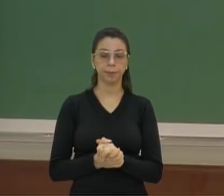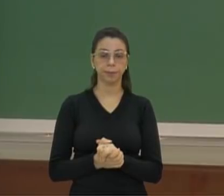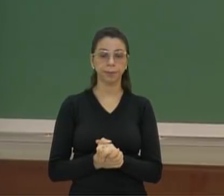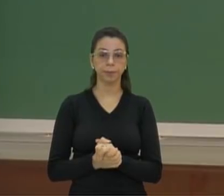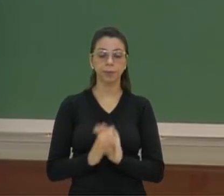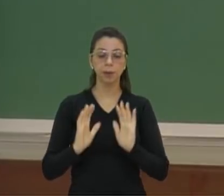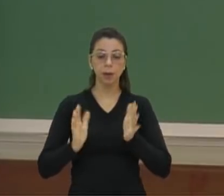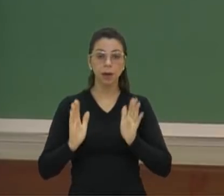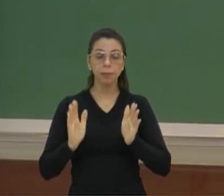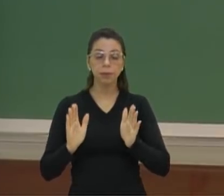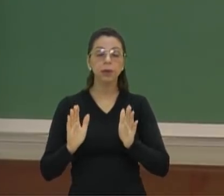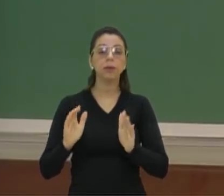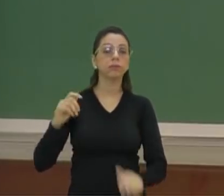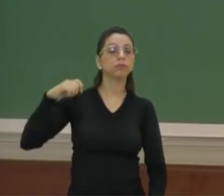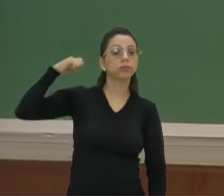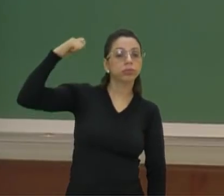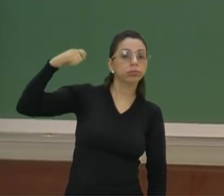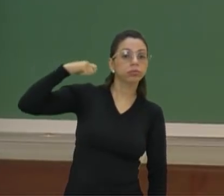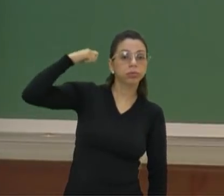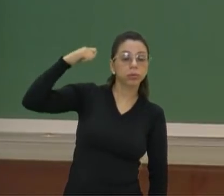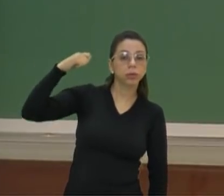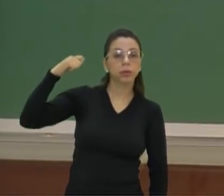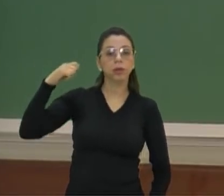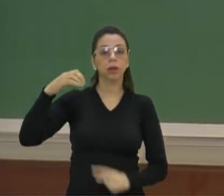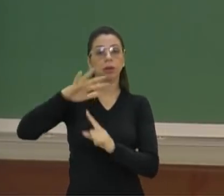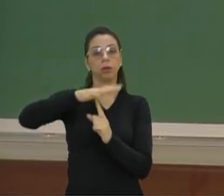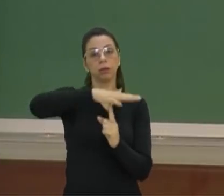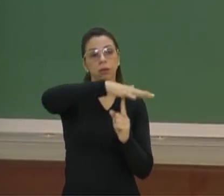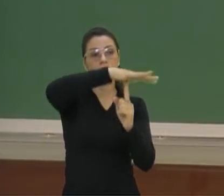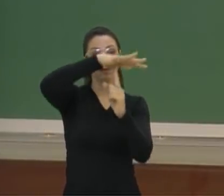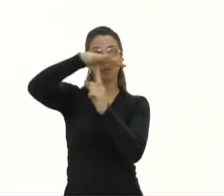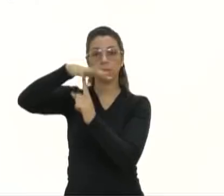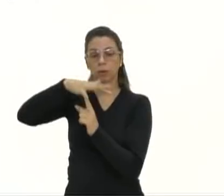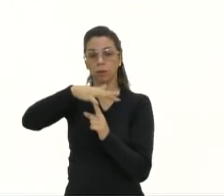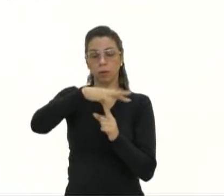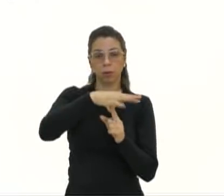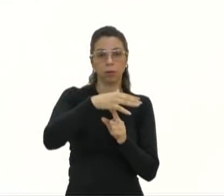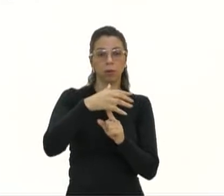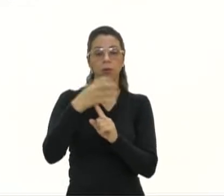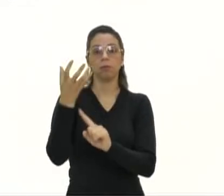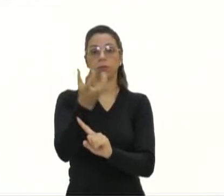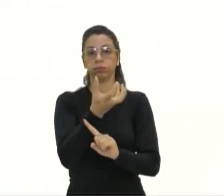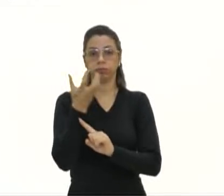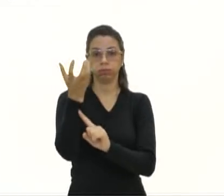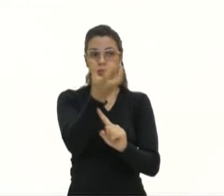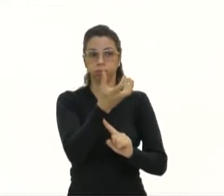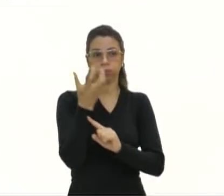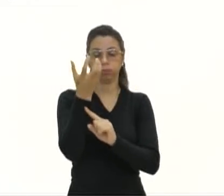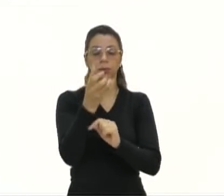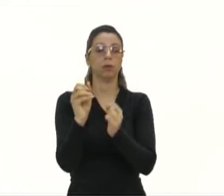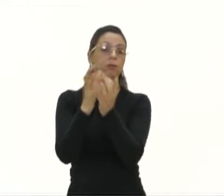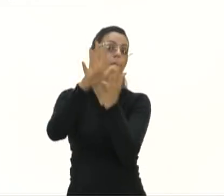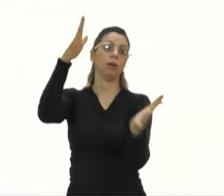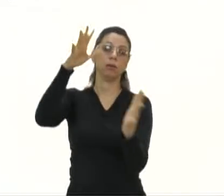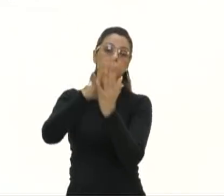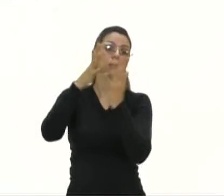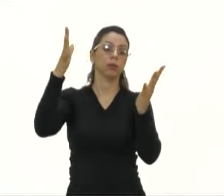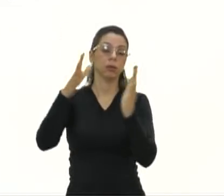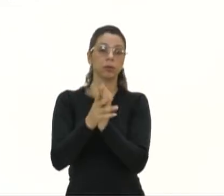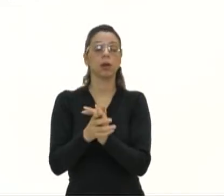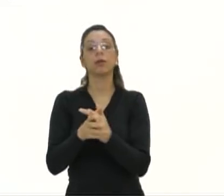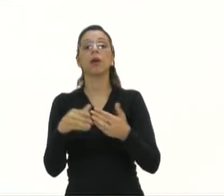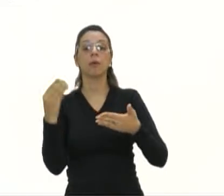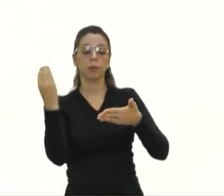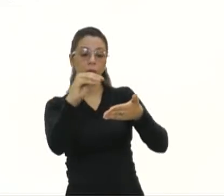caminhão, o secador de cabelo, o helicóptero, a sirene, fogos de artifício, se você colocou as situações,